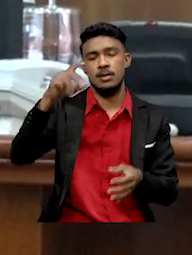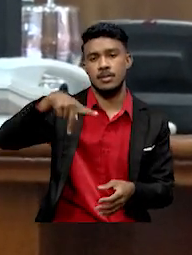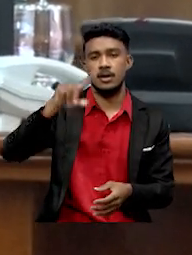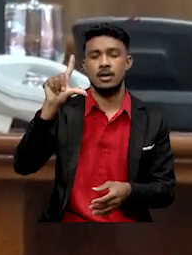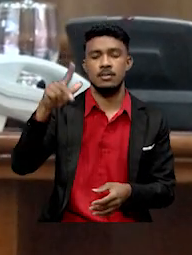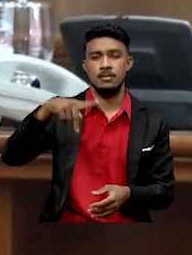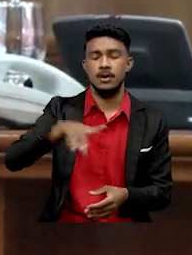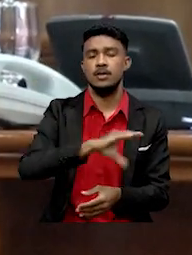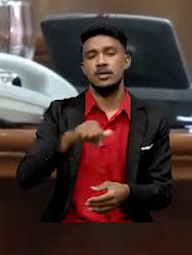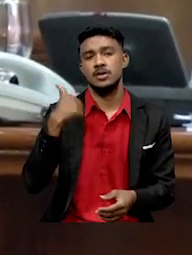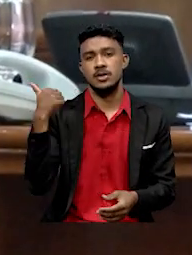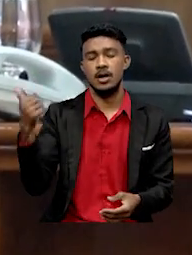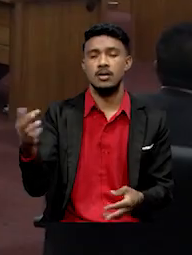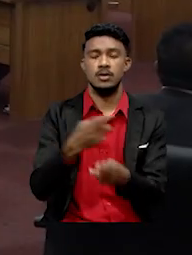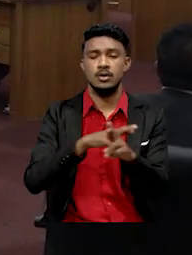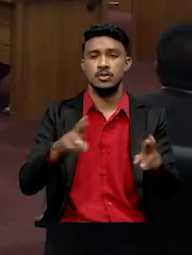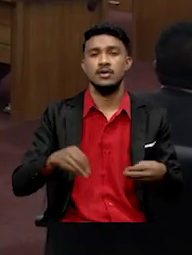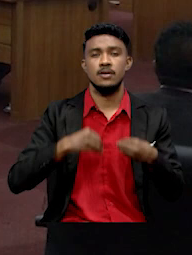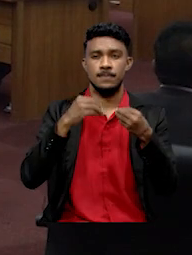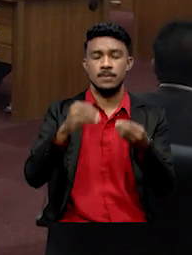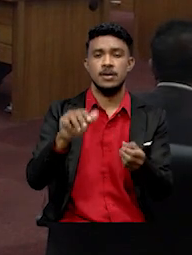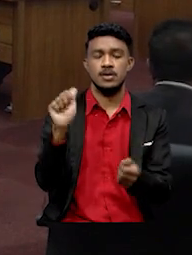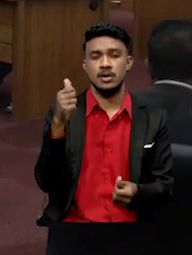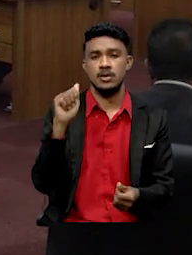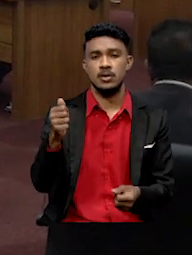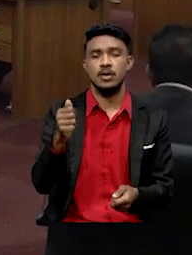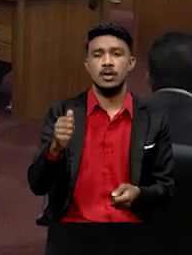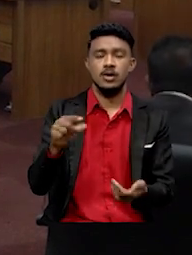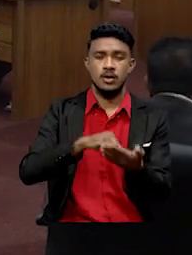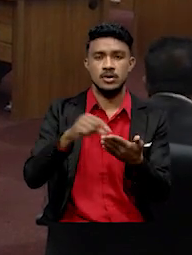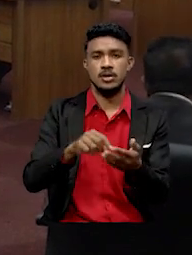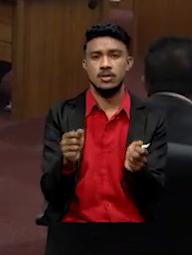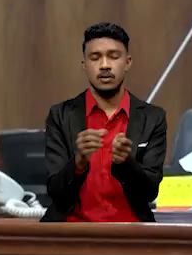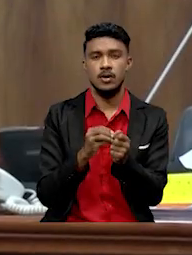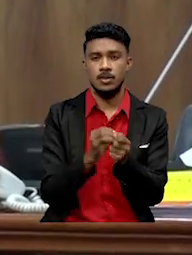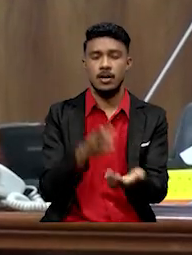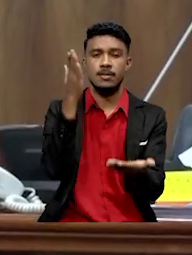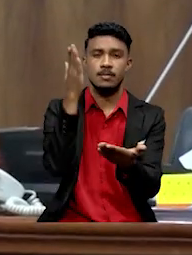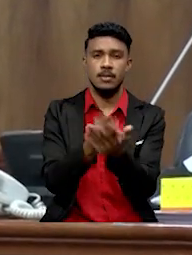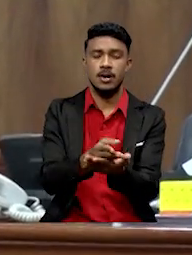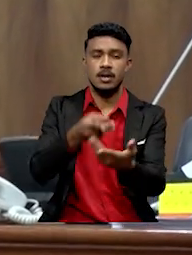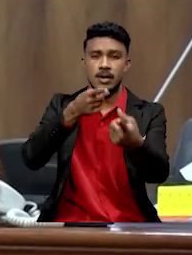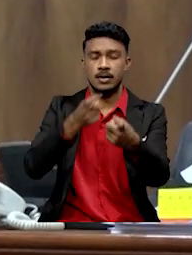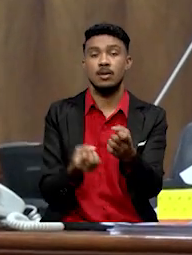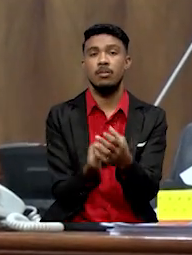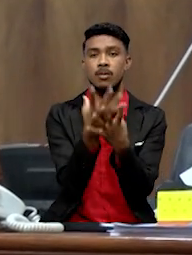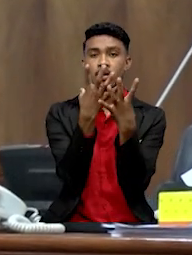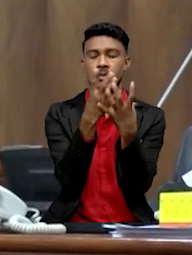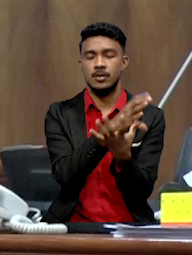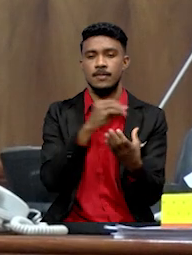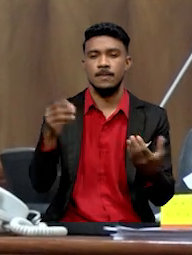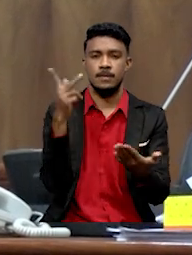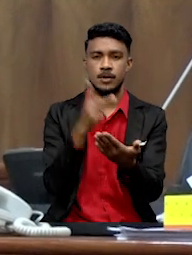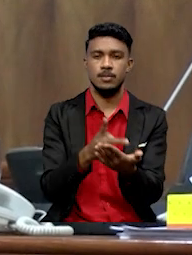selo resolução número 5/4 ratifica tratado com a proibição arma nuclear. Proposta